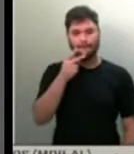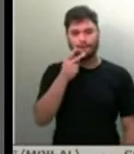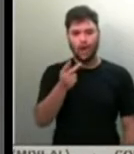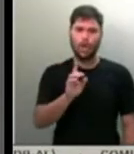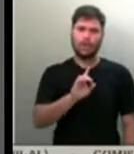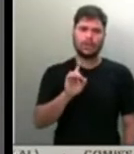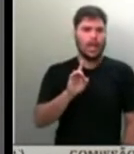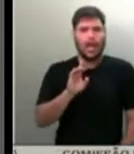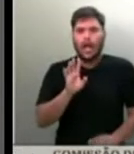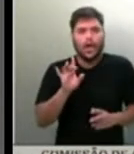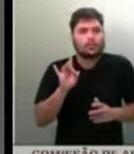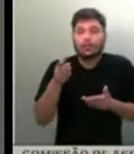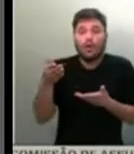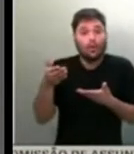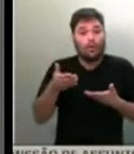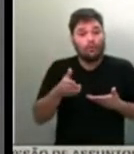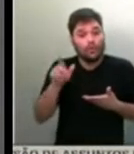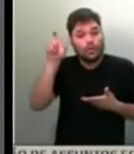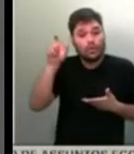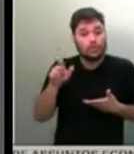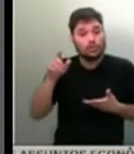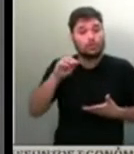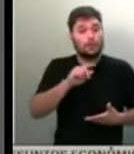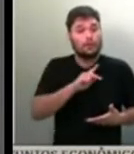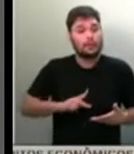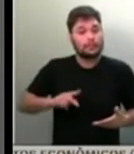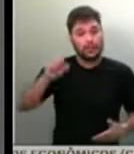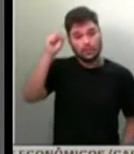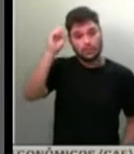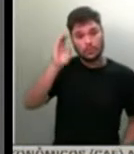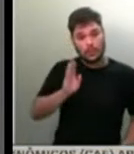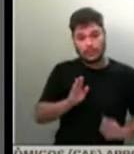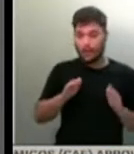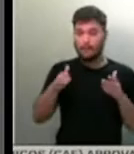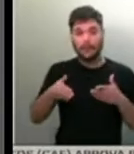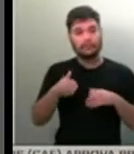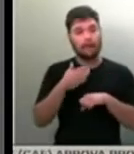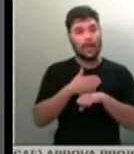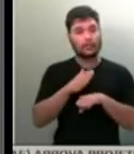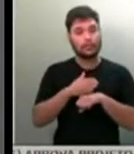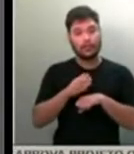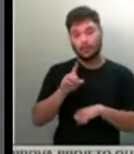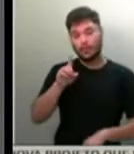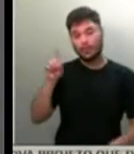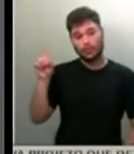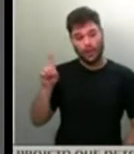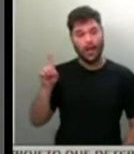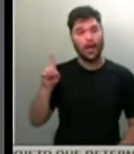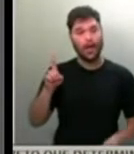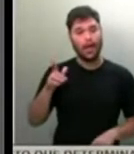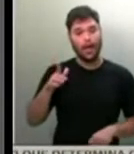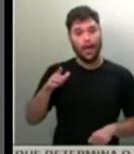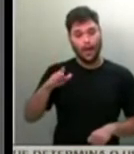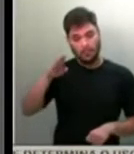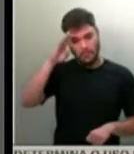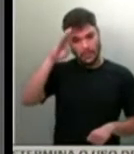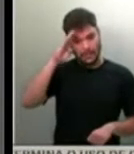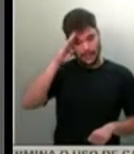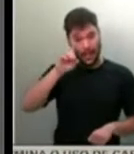o presidente da República a participar de um treinamento de militares das três